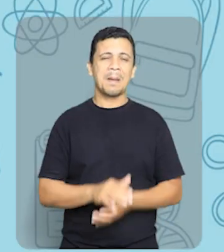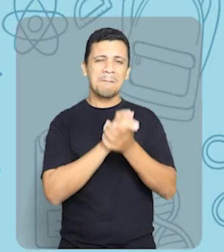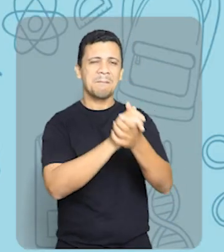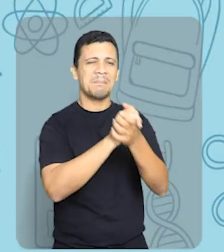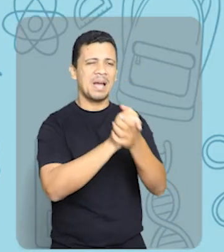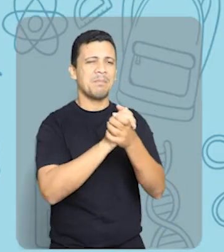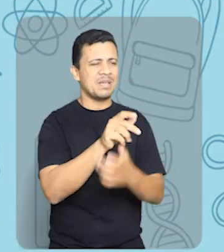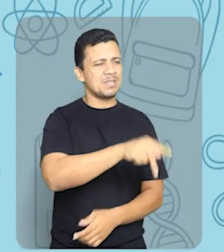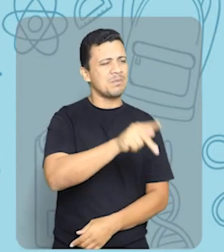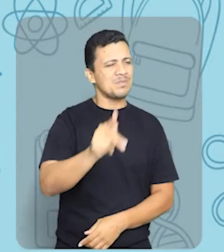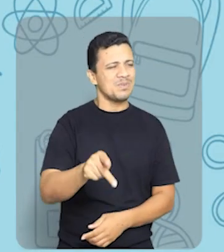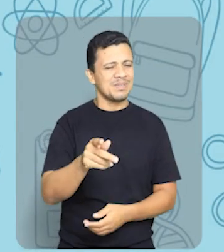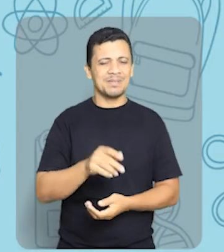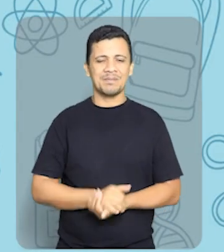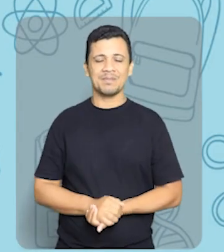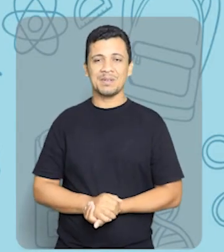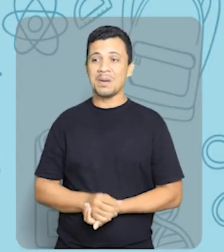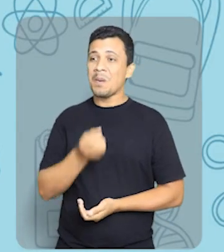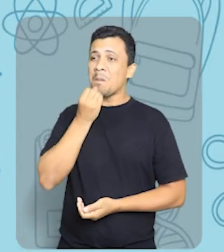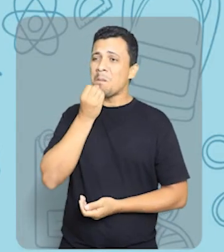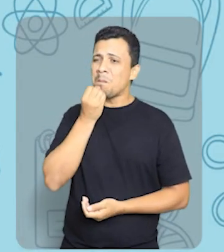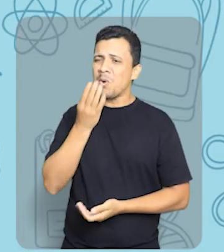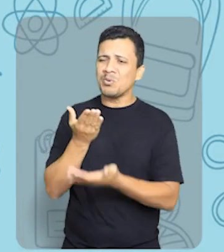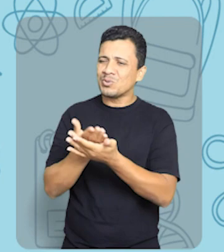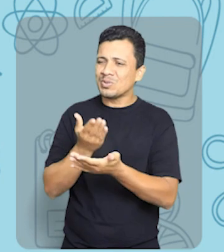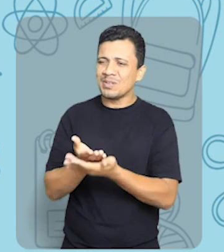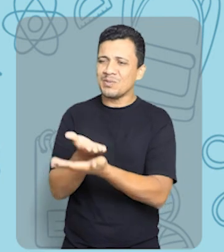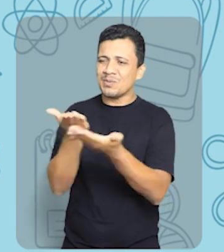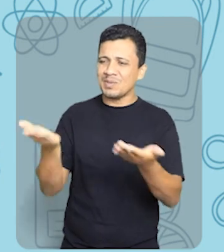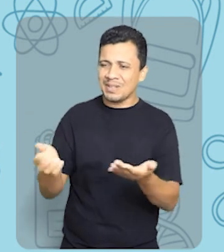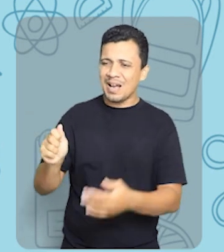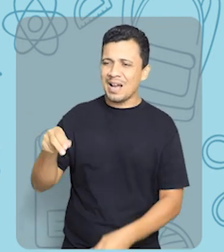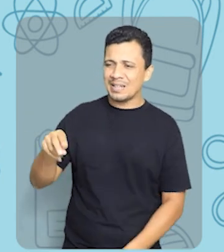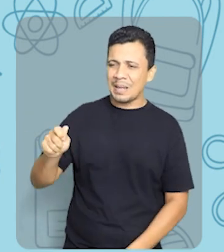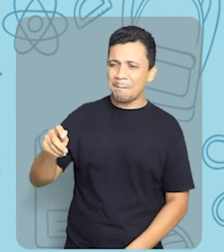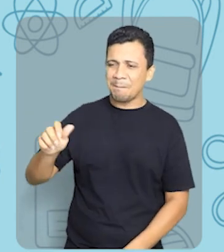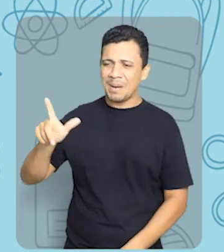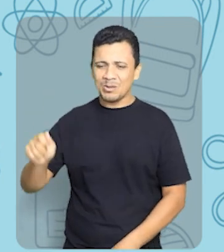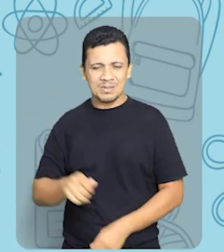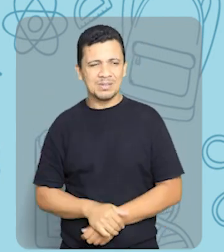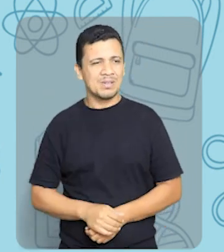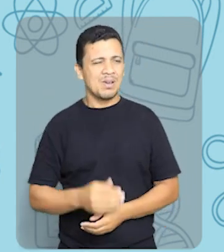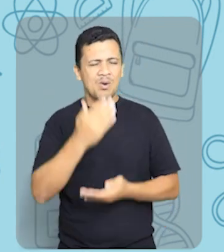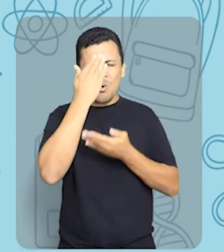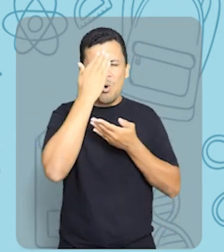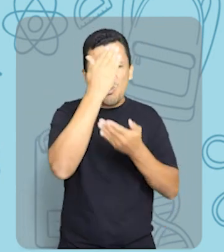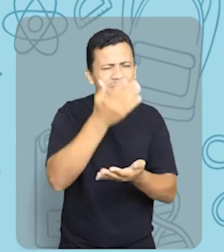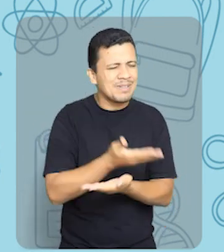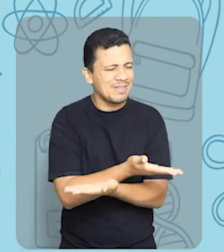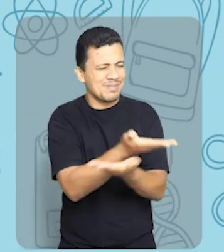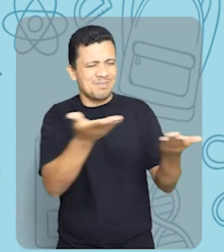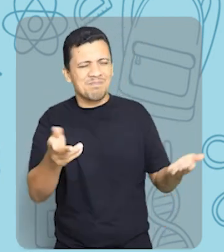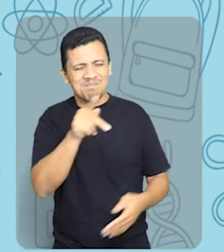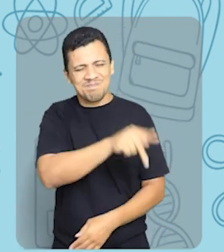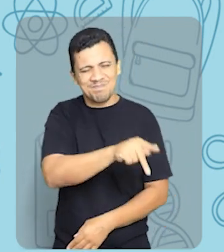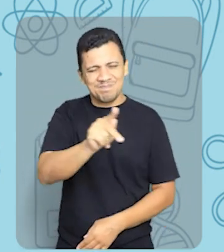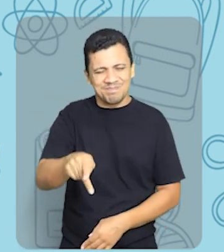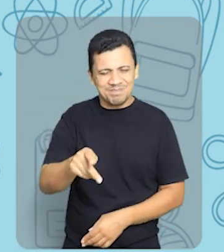Parabéns, professora Nilde. É muito bom estar com você, professora Ana Paula. Obrigado a todos os professores e